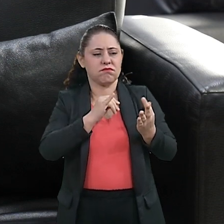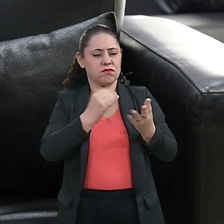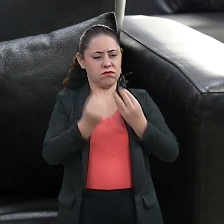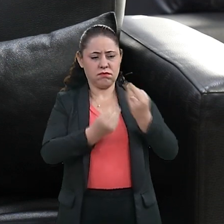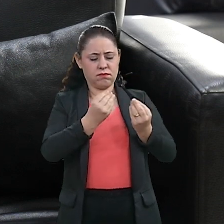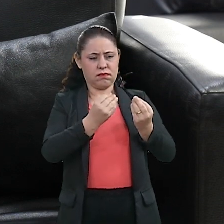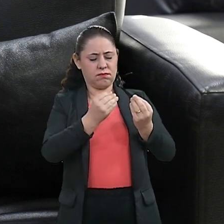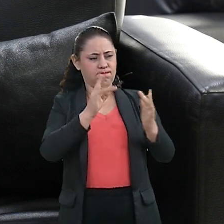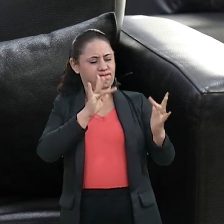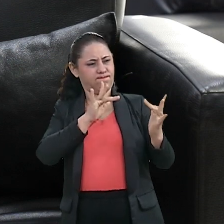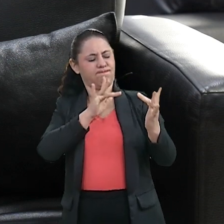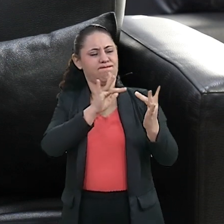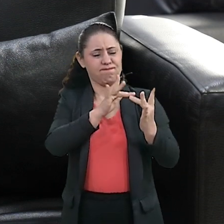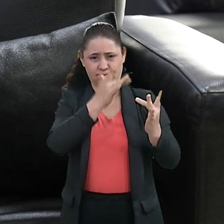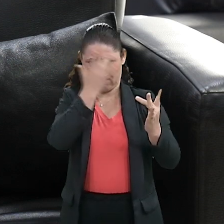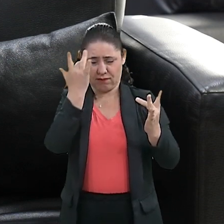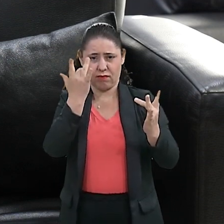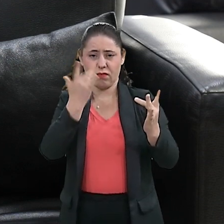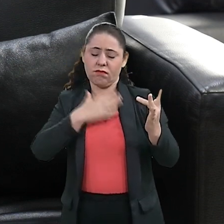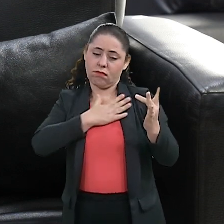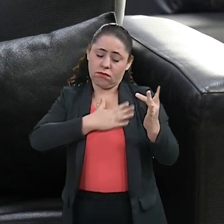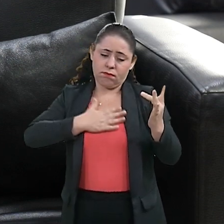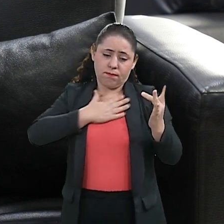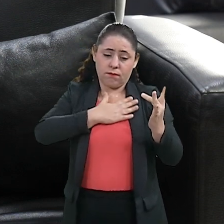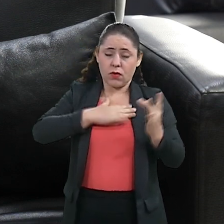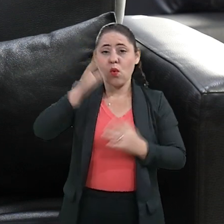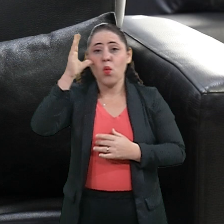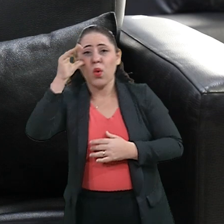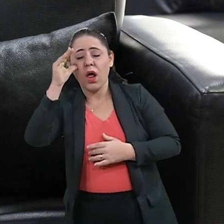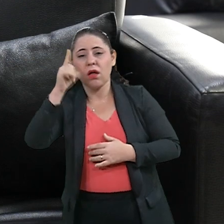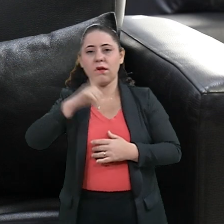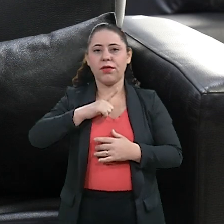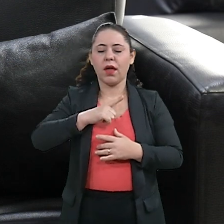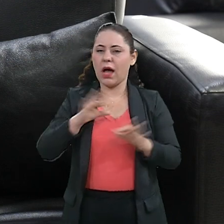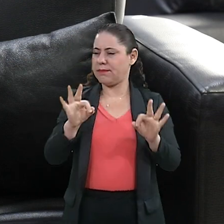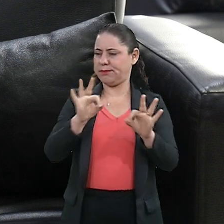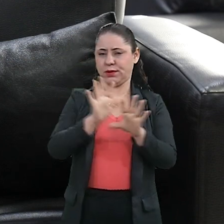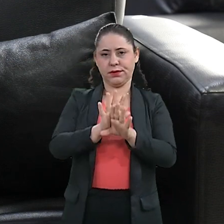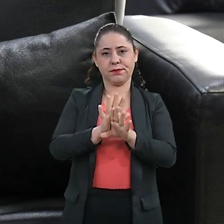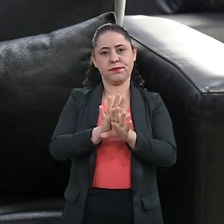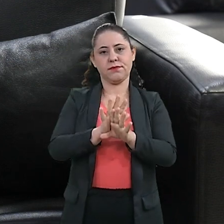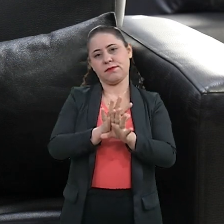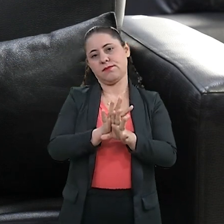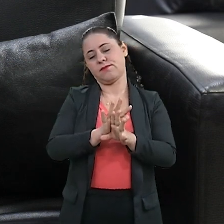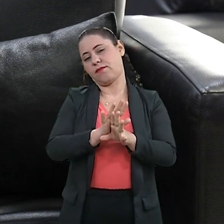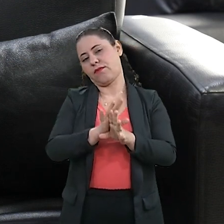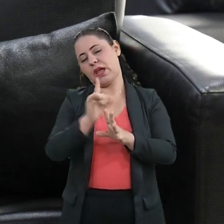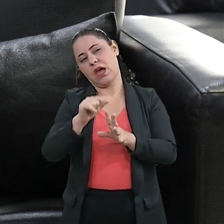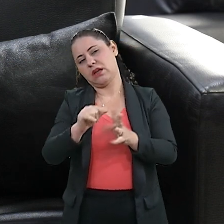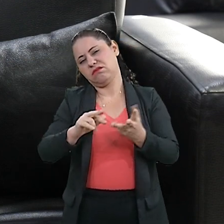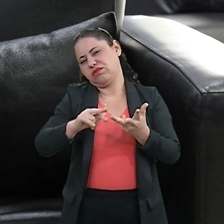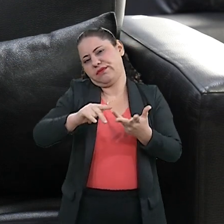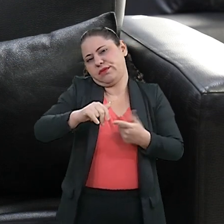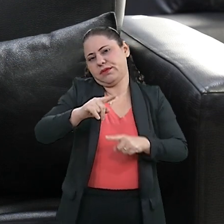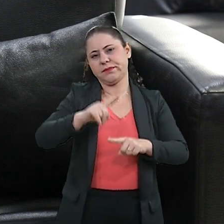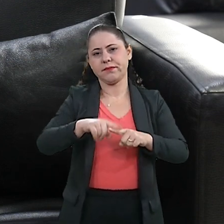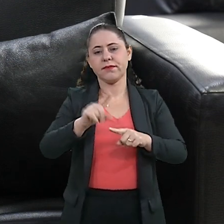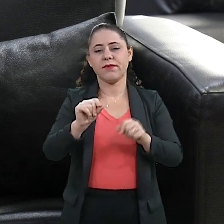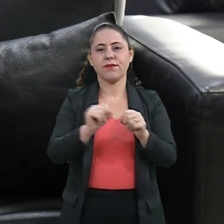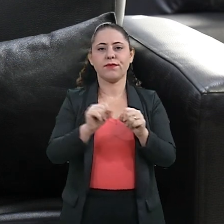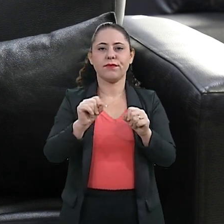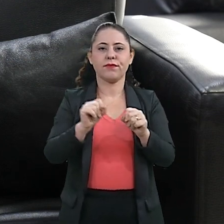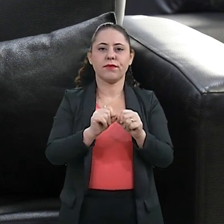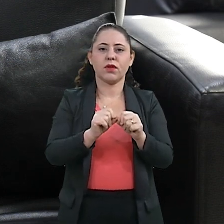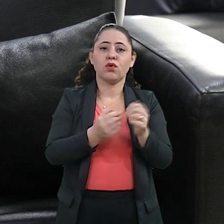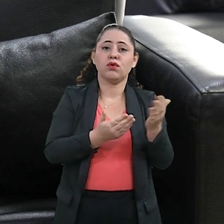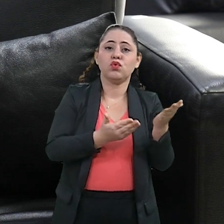me identificar com alguém, eu quero satisfazer uma curiosidade, enfim, N fatores